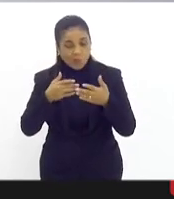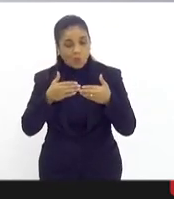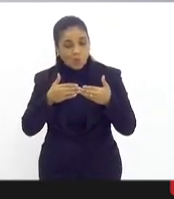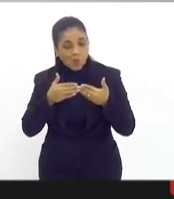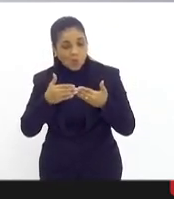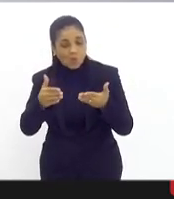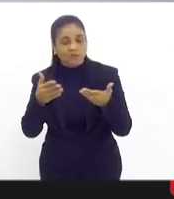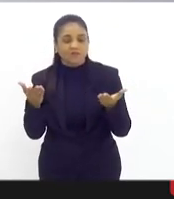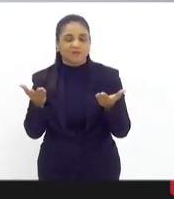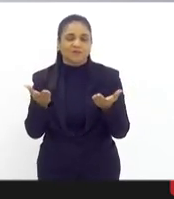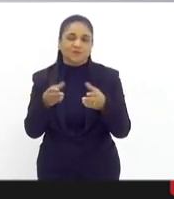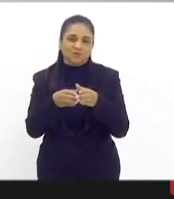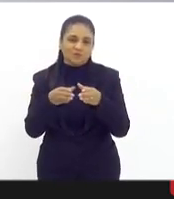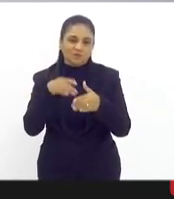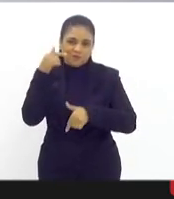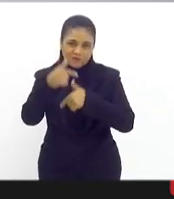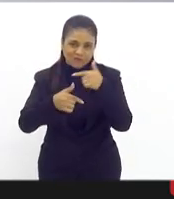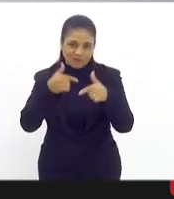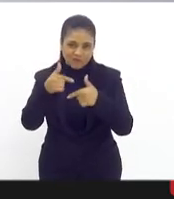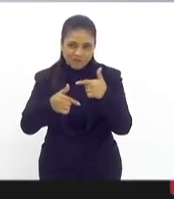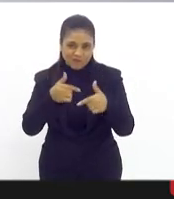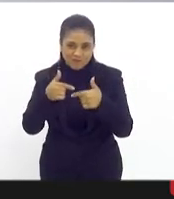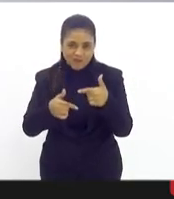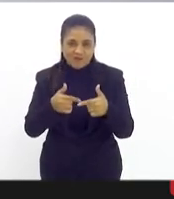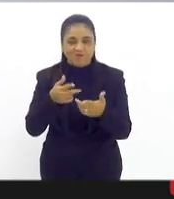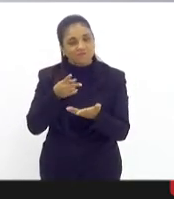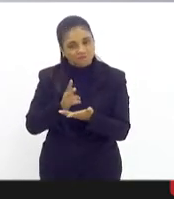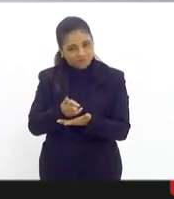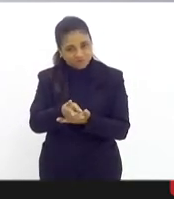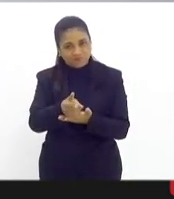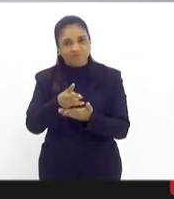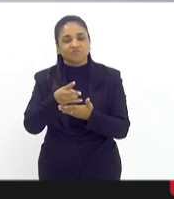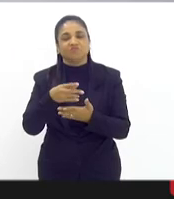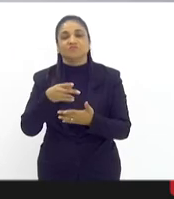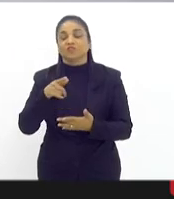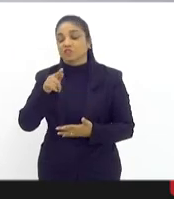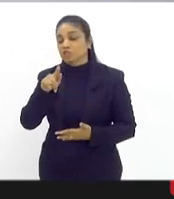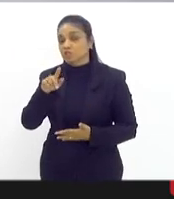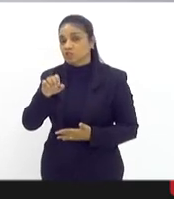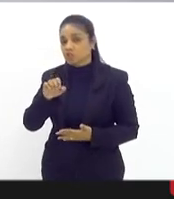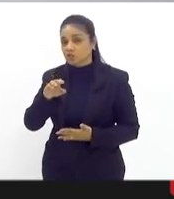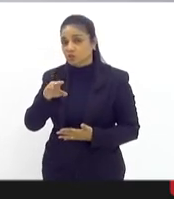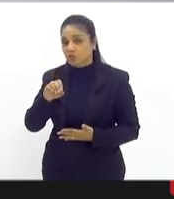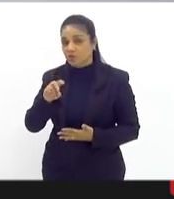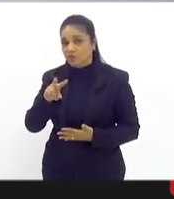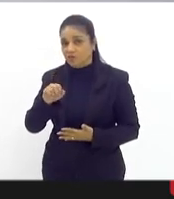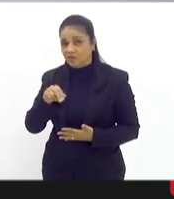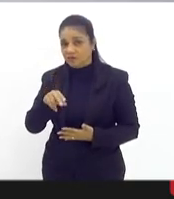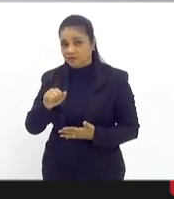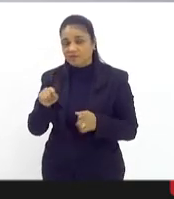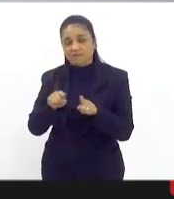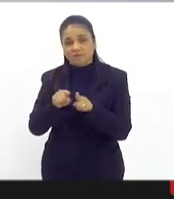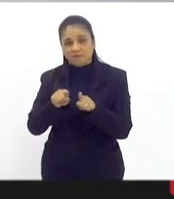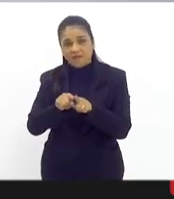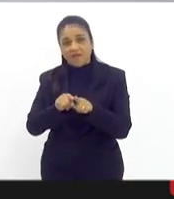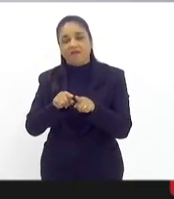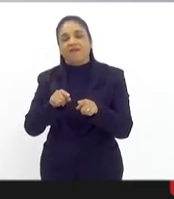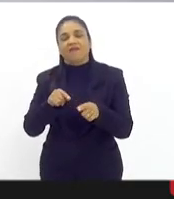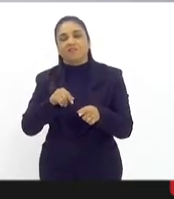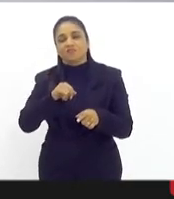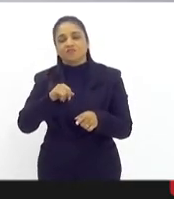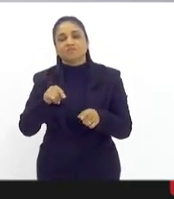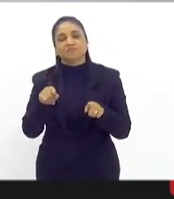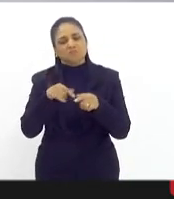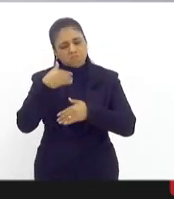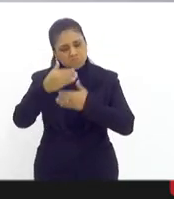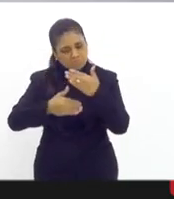continuar a partir daqui. A Johanna, que apareceu aqui também, quero agradecer muitíssimo a participação da Johanna, porque ela foi fundamental nesse